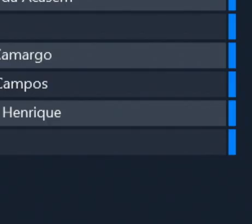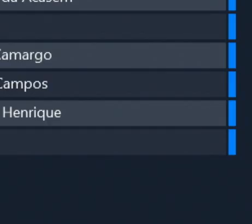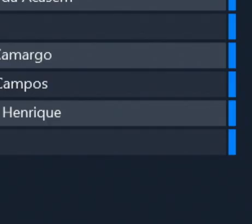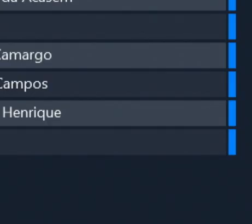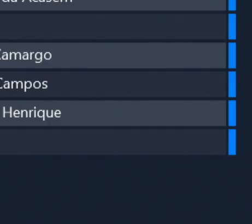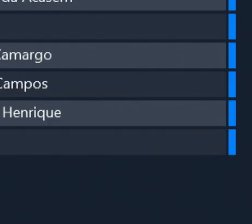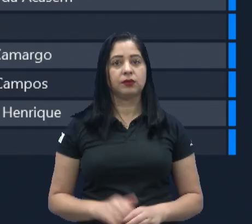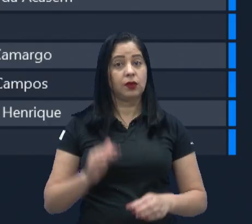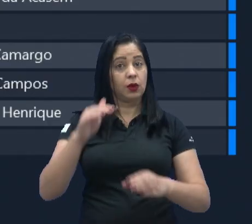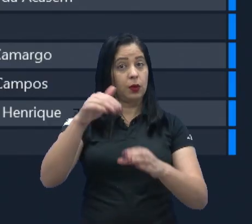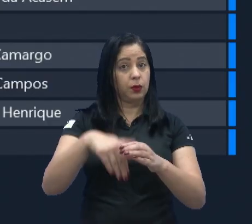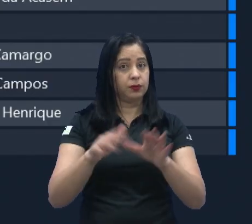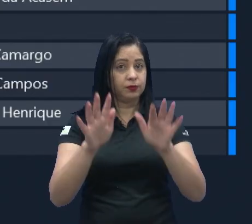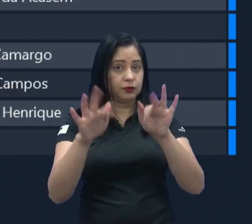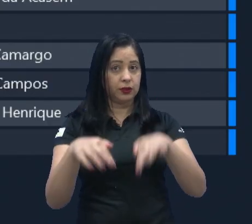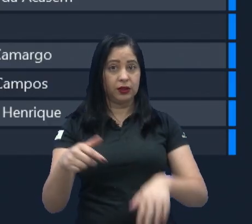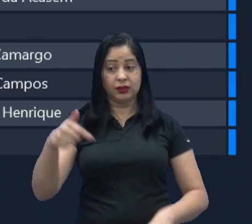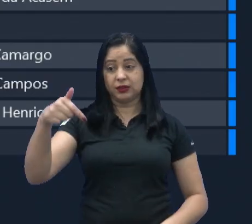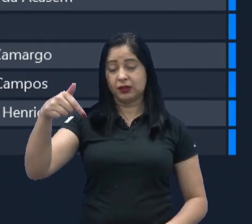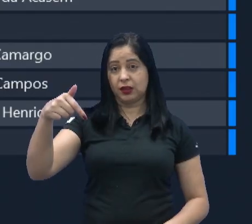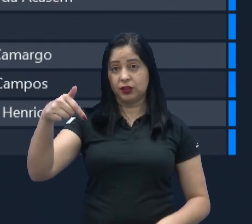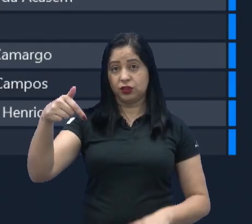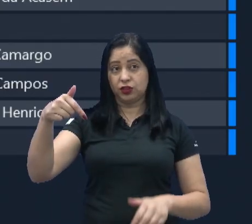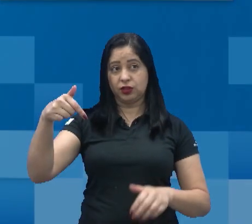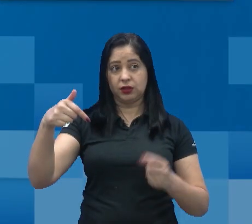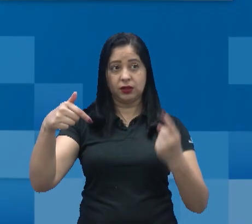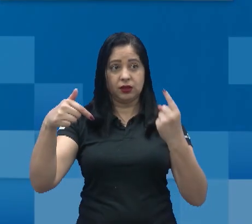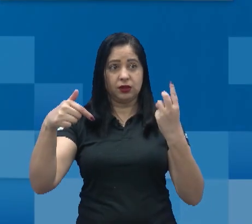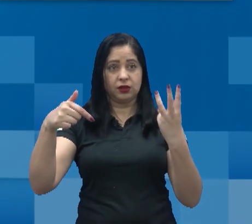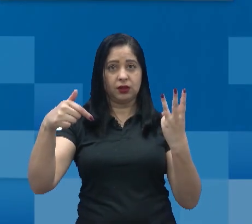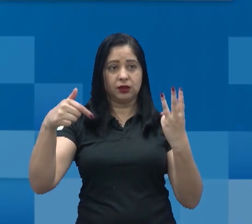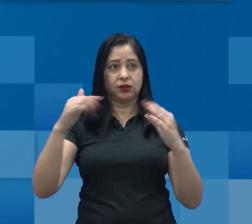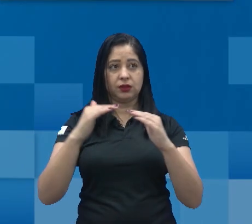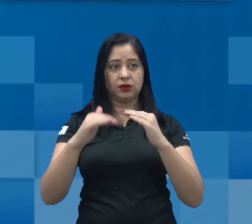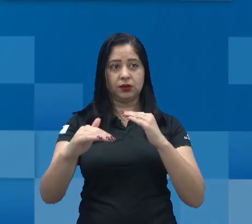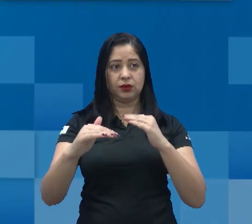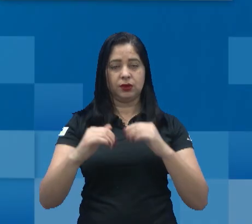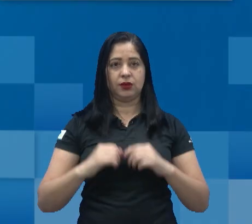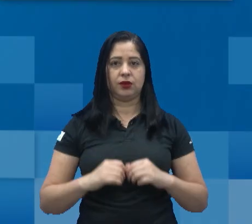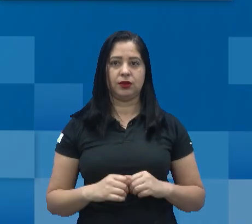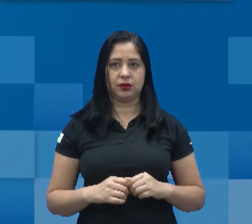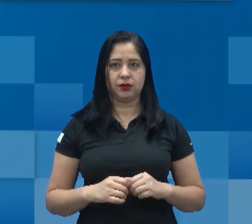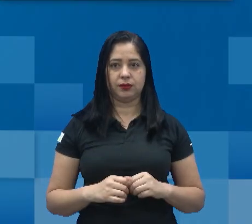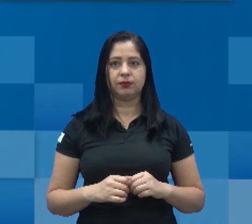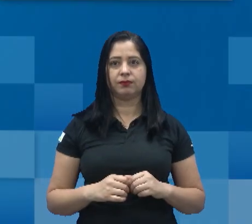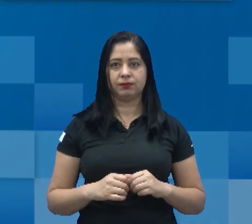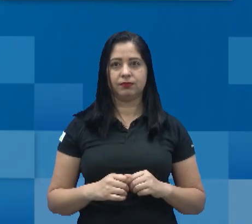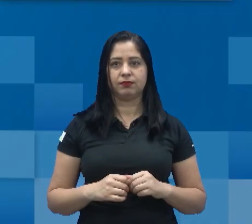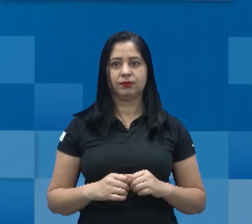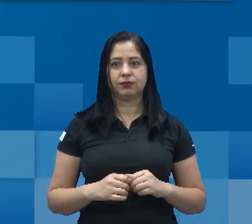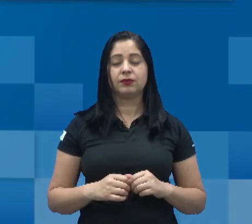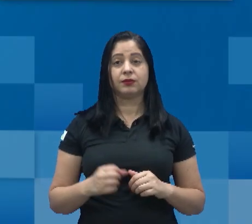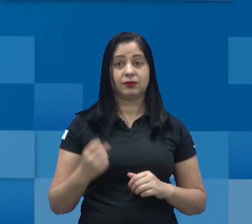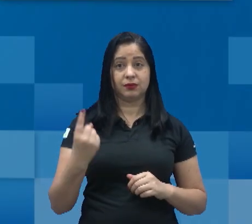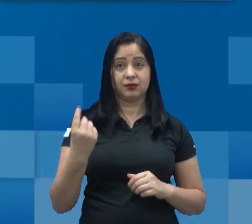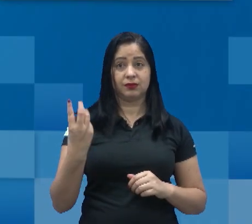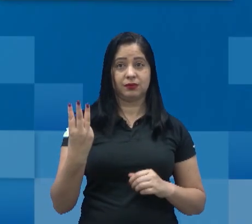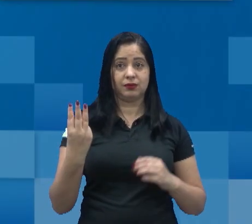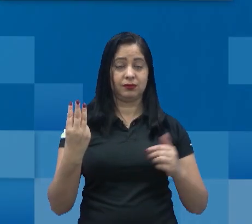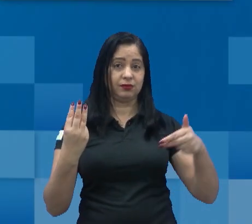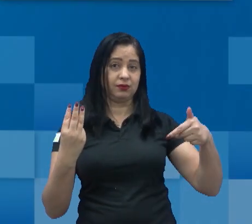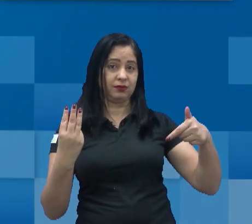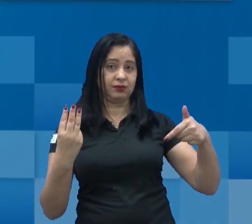Encerrada a votação. 7 votos favoráveis, 13 votos contrários. Com 7 votos favoráveis, 13 votos contrários, o requerimento